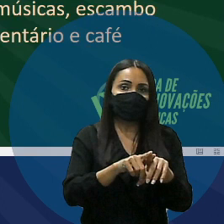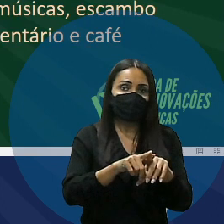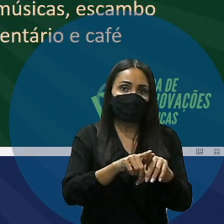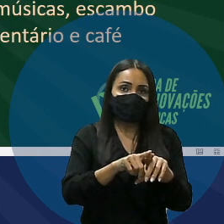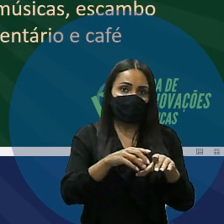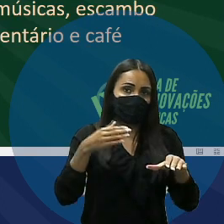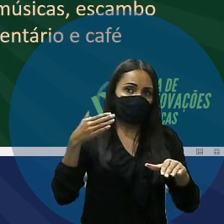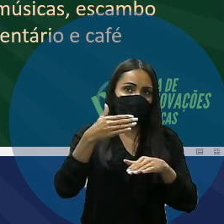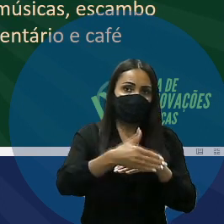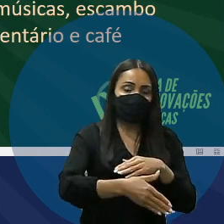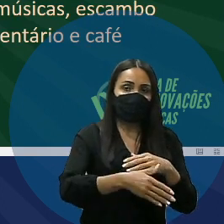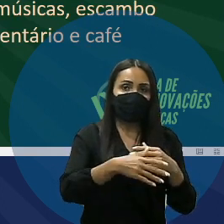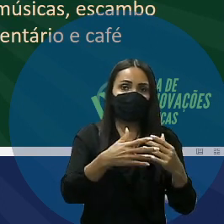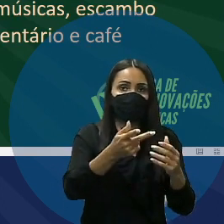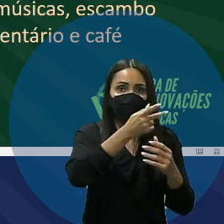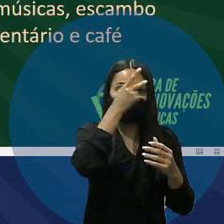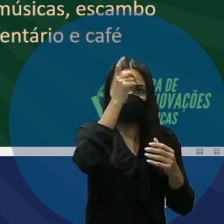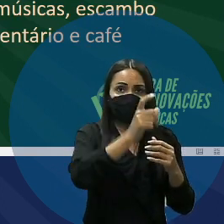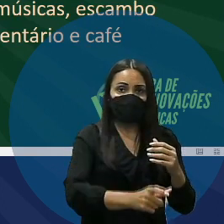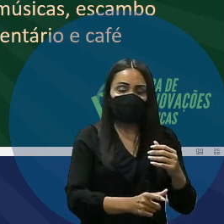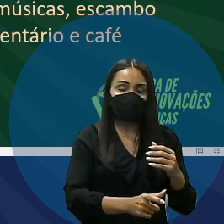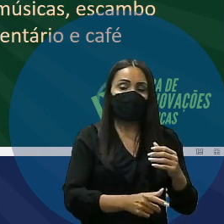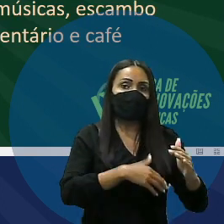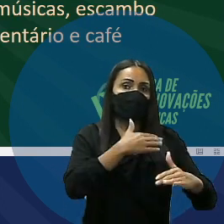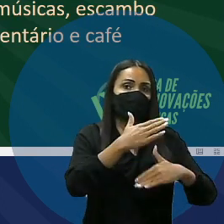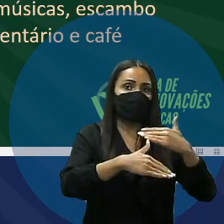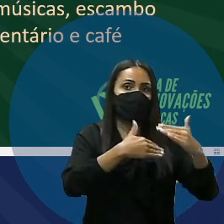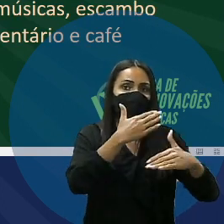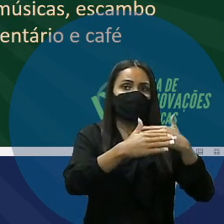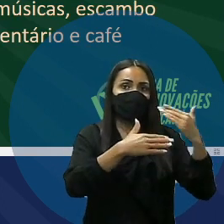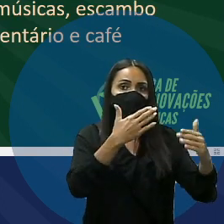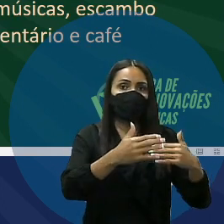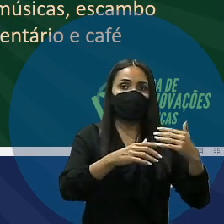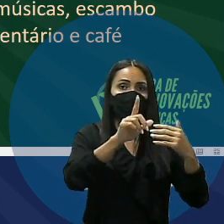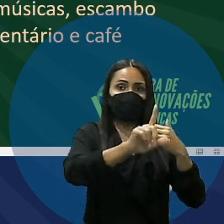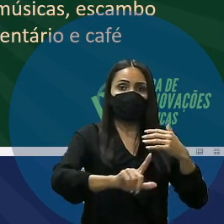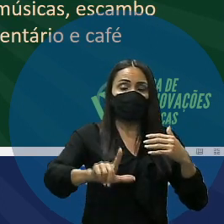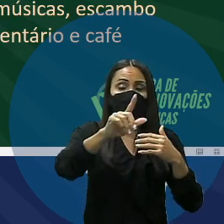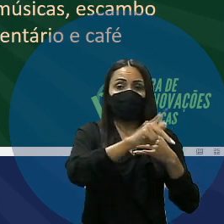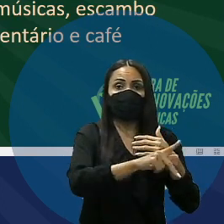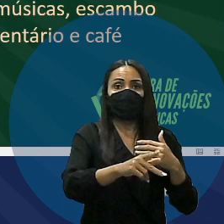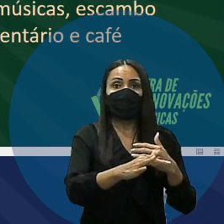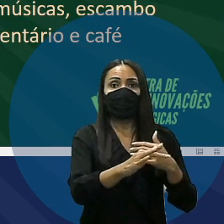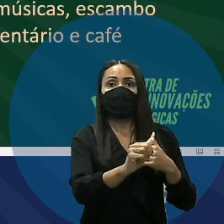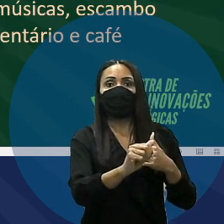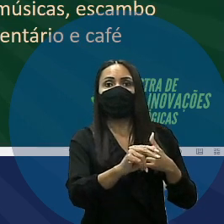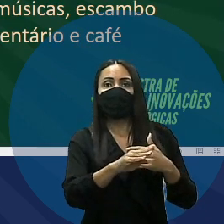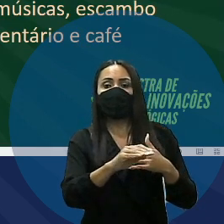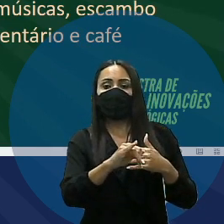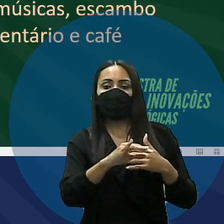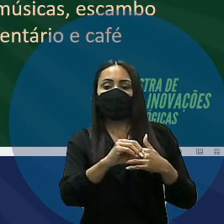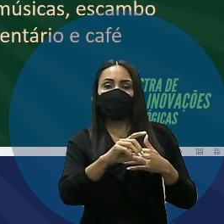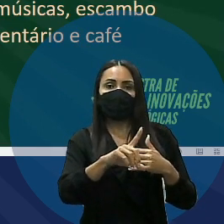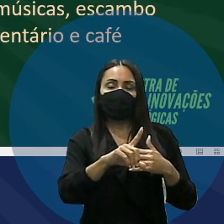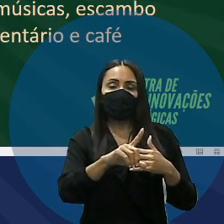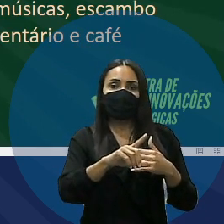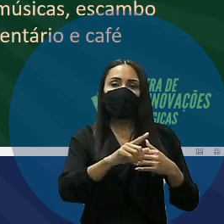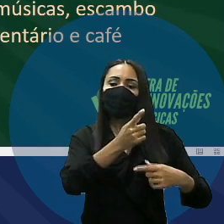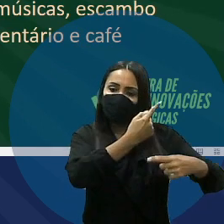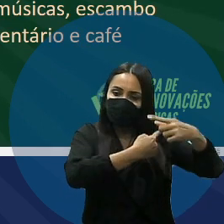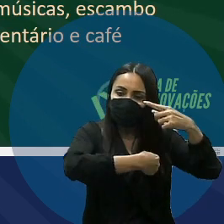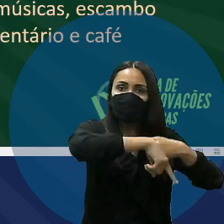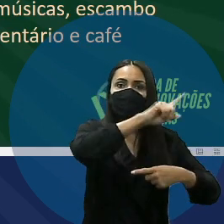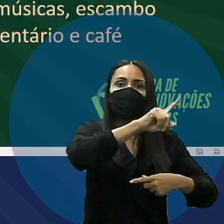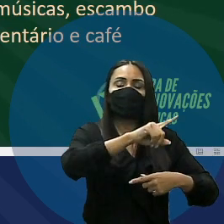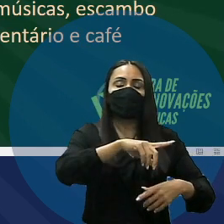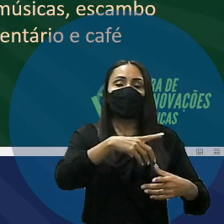uma professora aqui da escola que desenvolveu um escambo literário, a professora Fabiola, um escambo que foi o maior sucesso, onde os estudantes